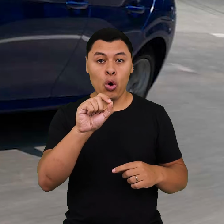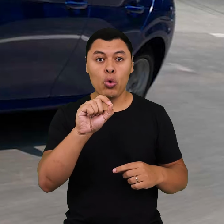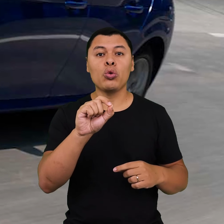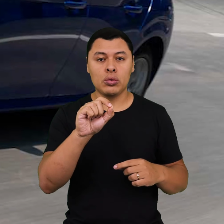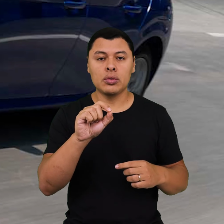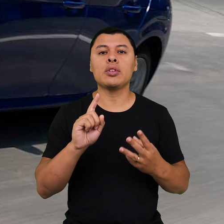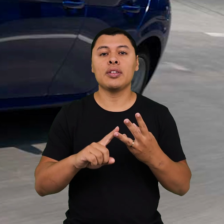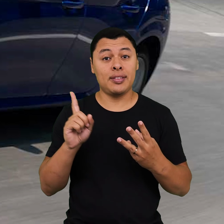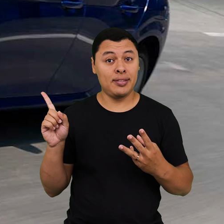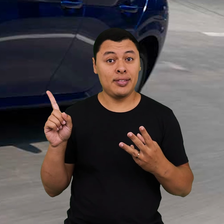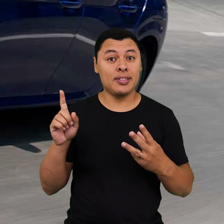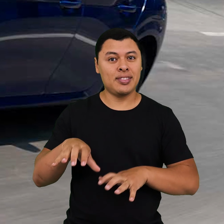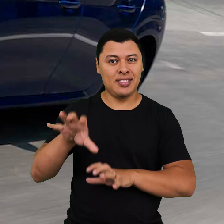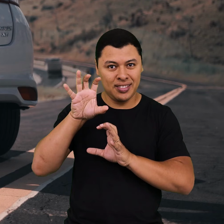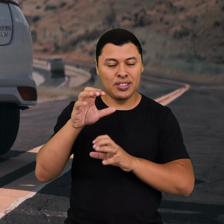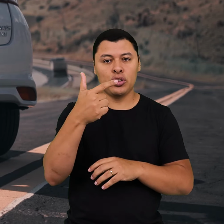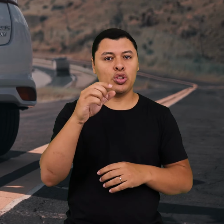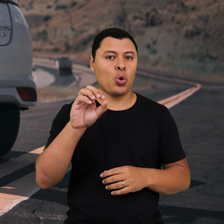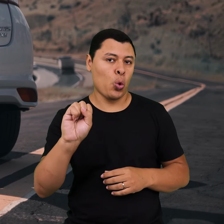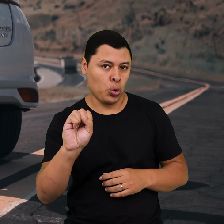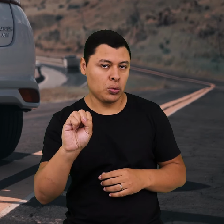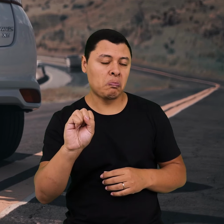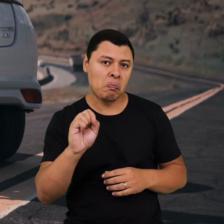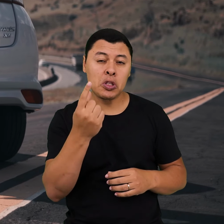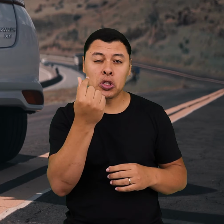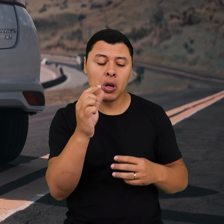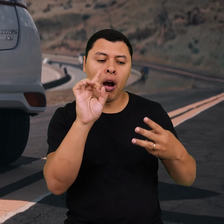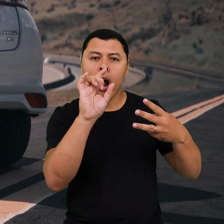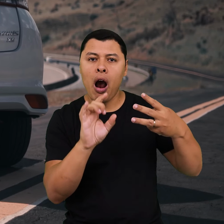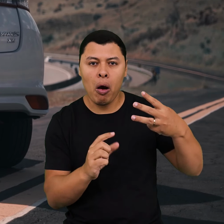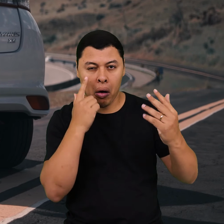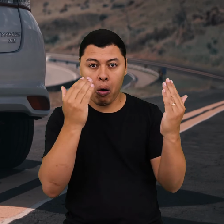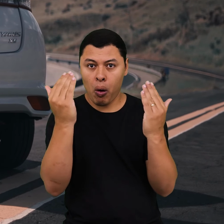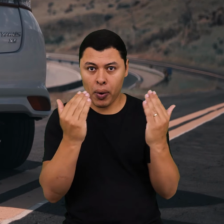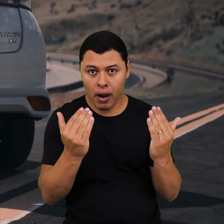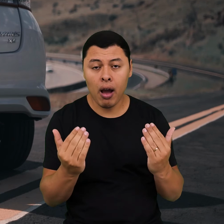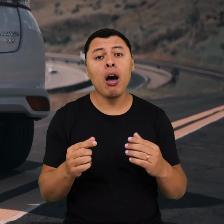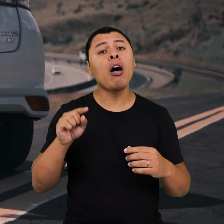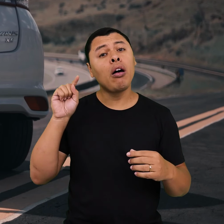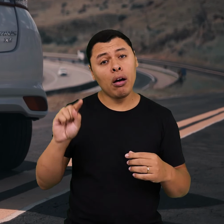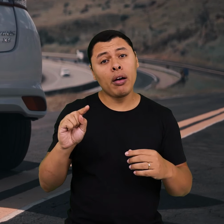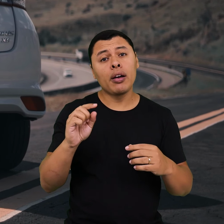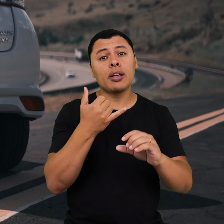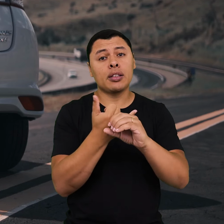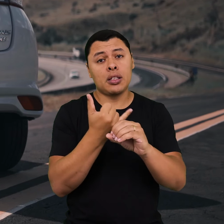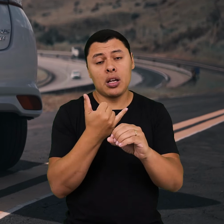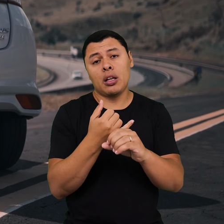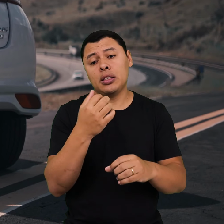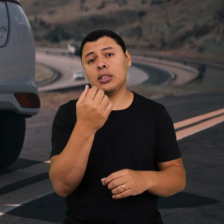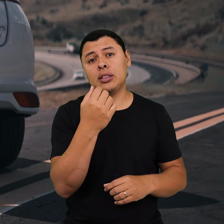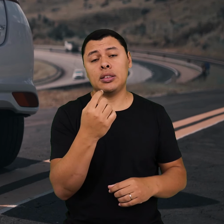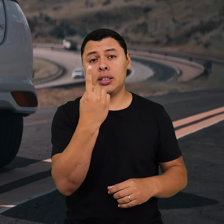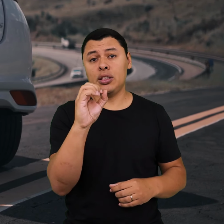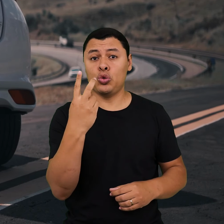Comfortline, e o 208 Allure para a gente comparar. Então, em termos de valor, esse carro aqui realmente é o mais barato entre esses quatro. 102 mil, como eu falei.